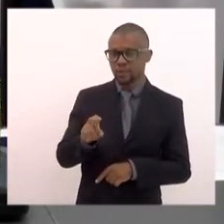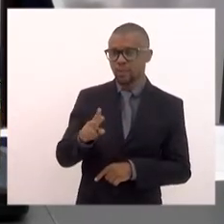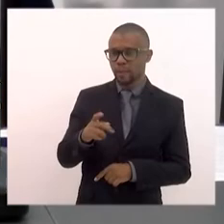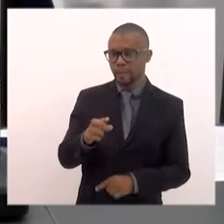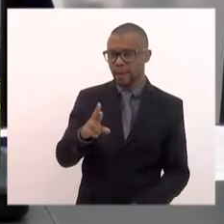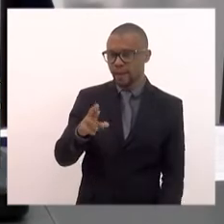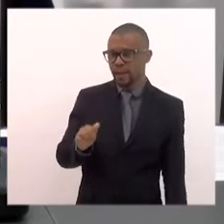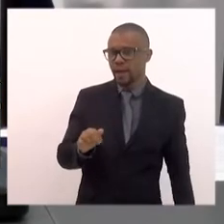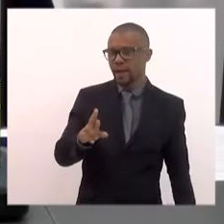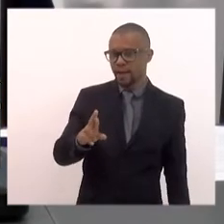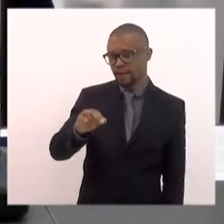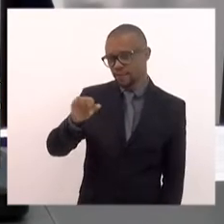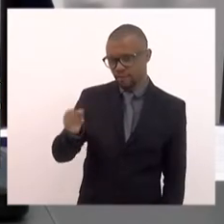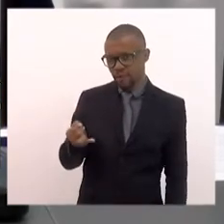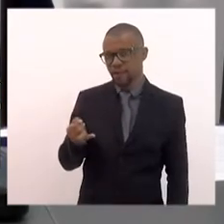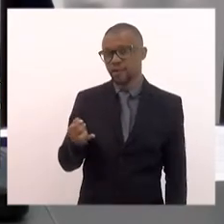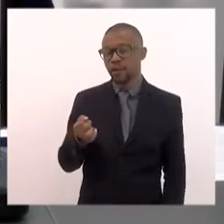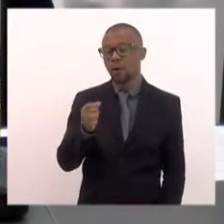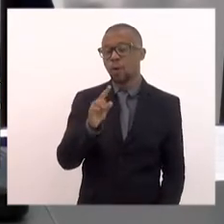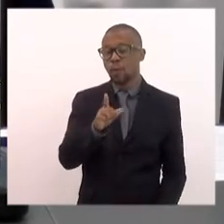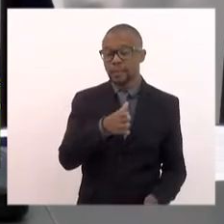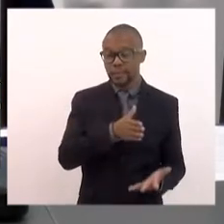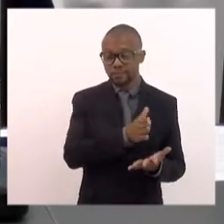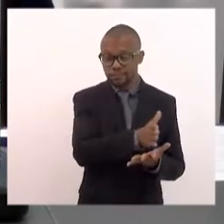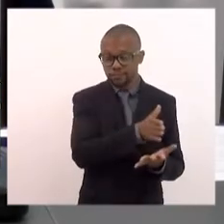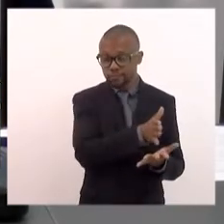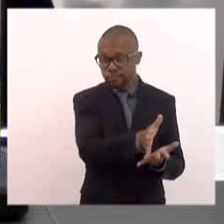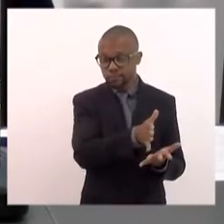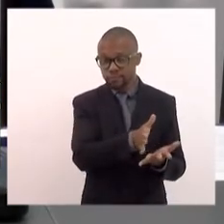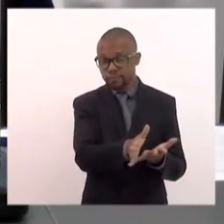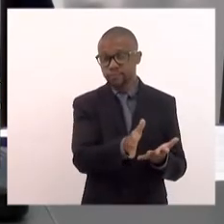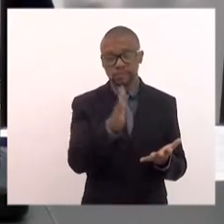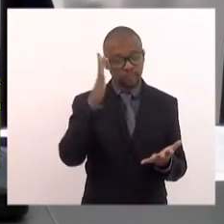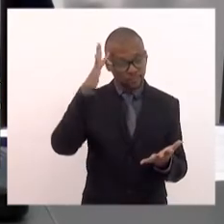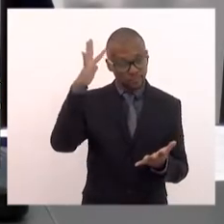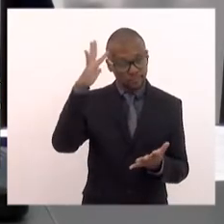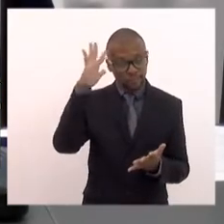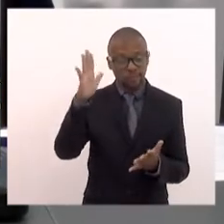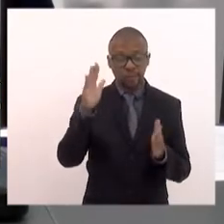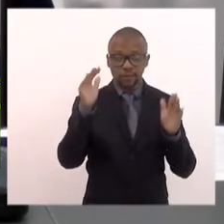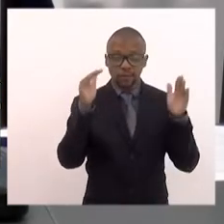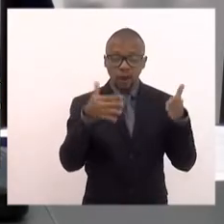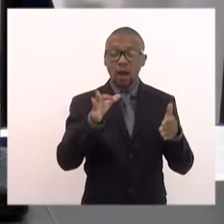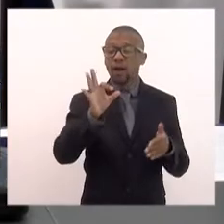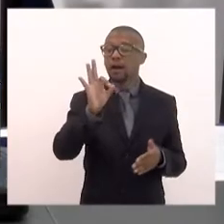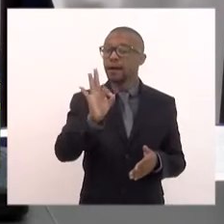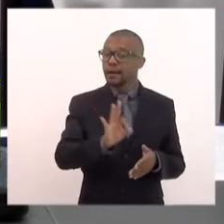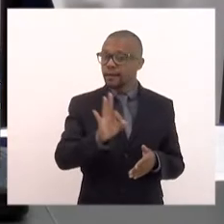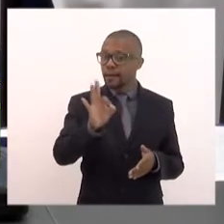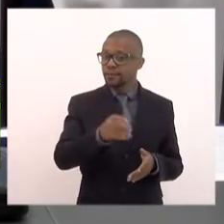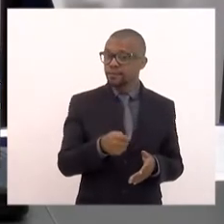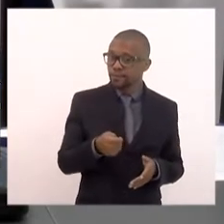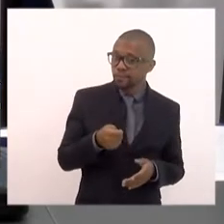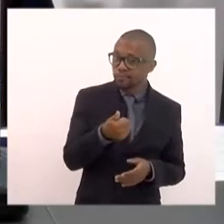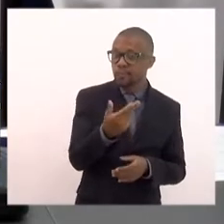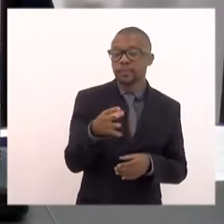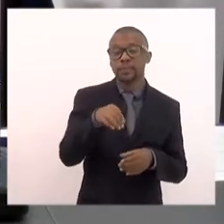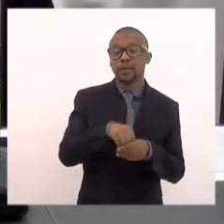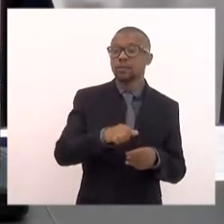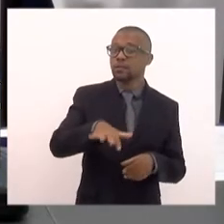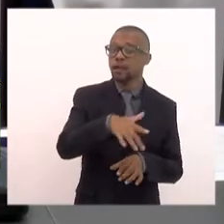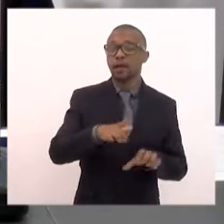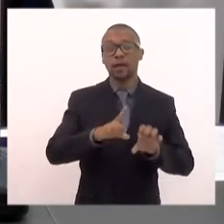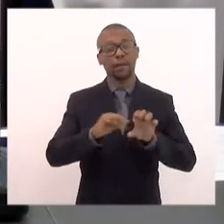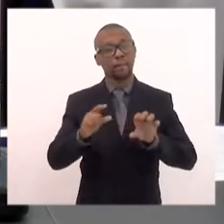uma das vertentes da lei era linha de fomento, linha de crédito para pequenos empreendimentos econômicos.